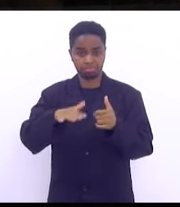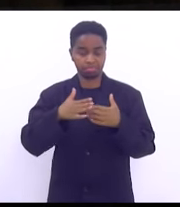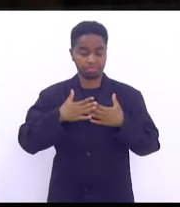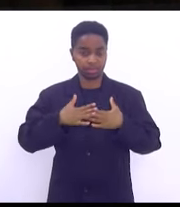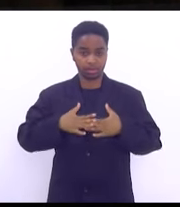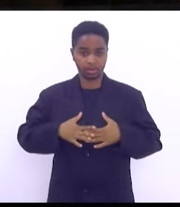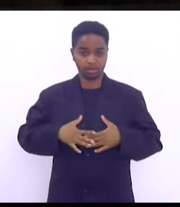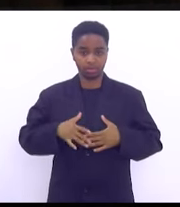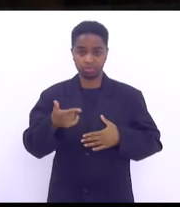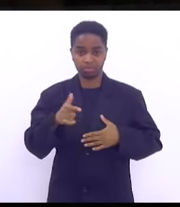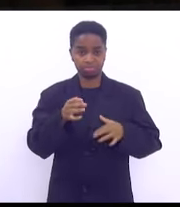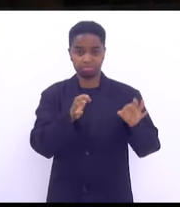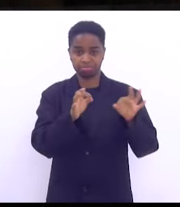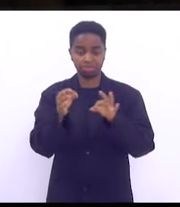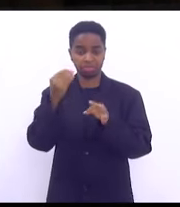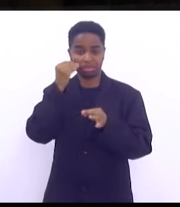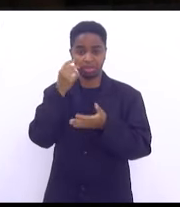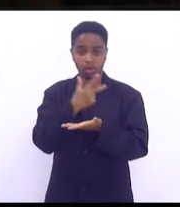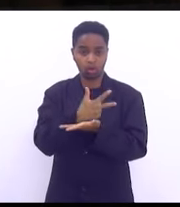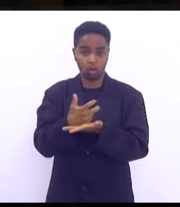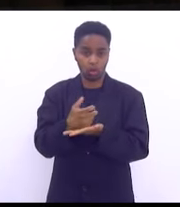Ninguém tentou dar golpe,